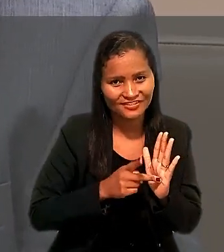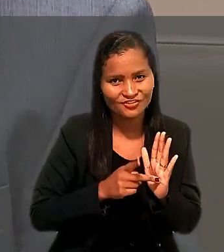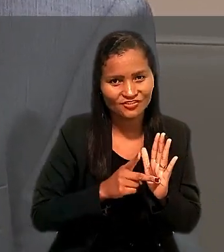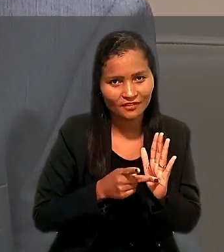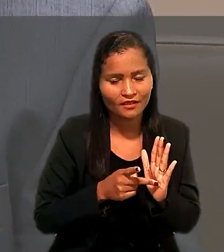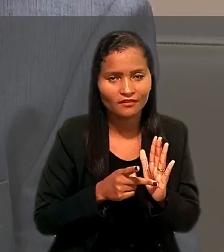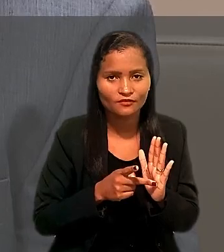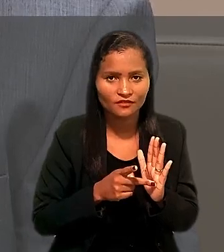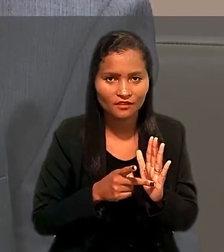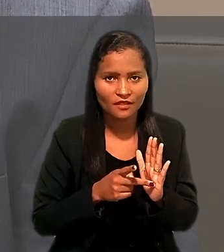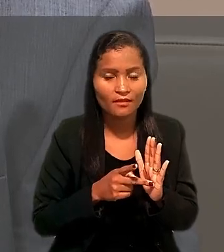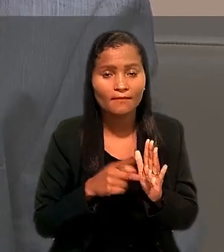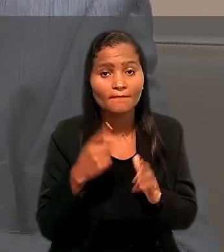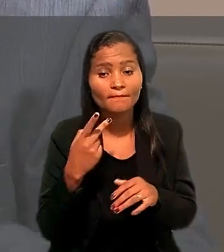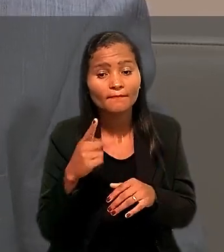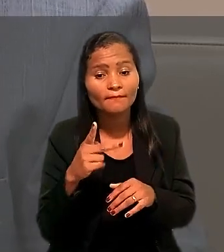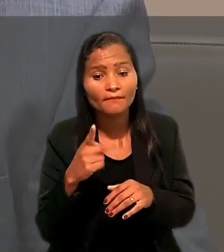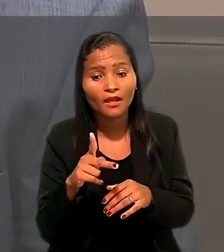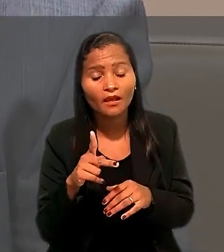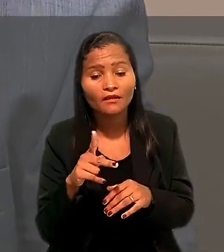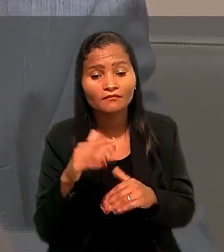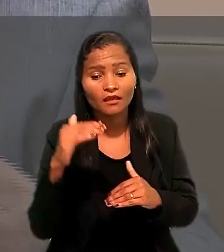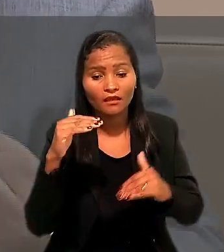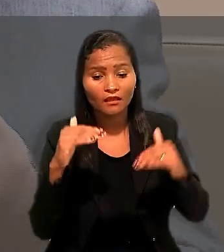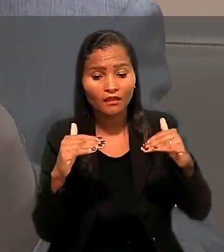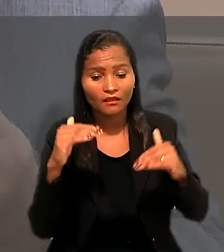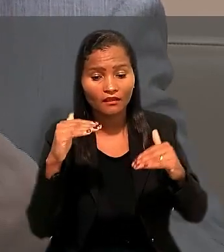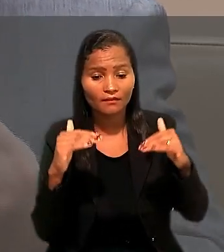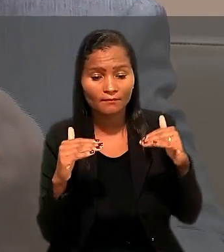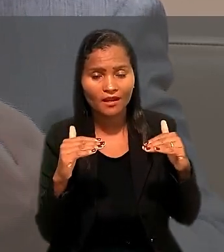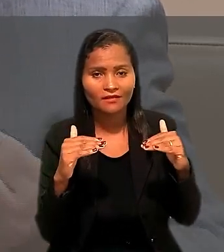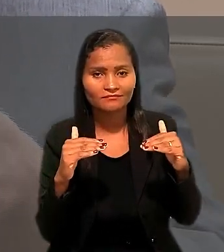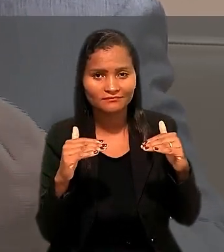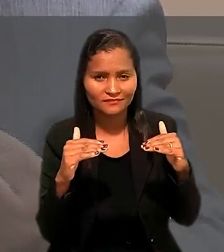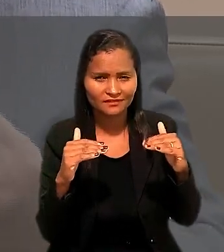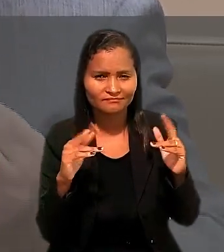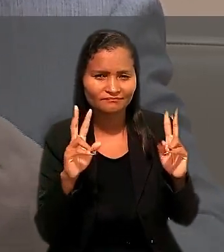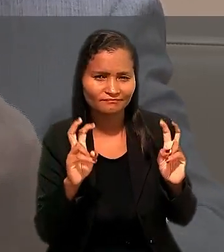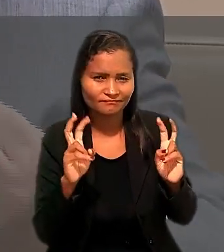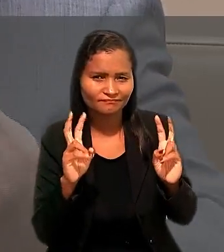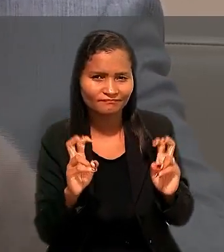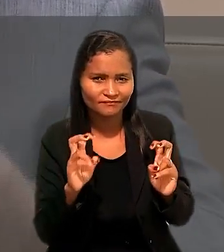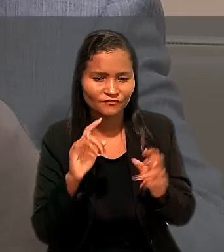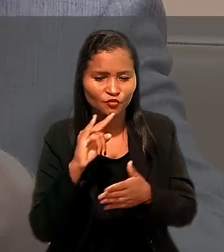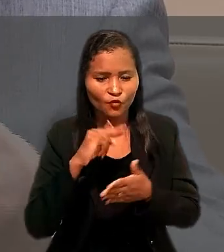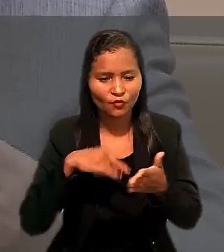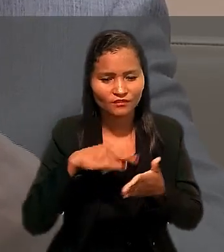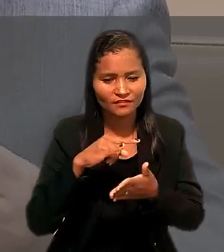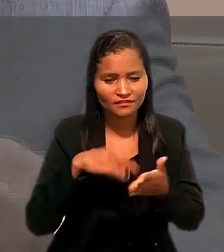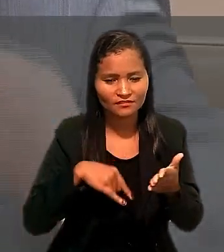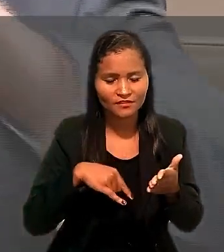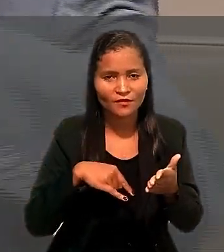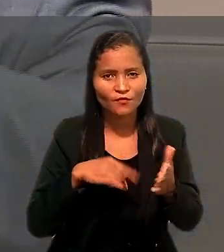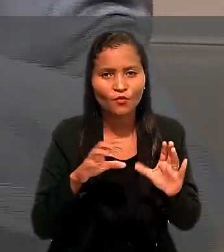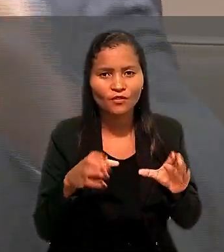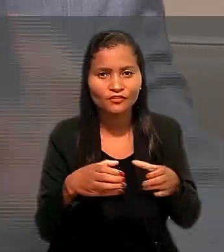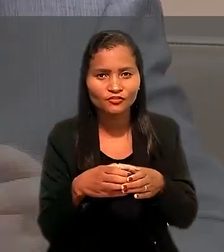do sindicato, para equilibrar as condições de